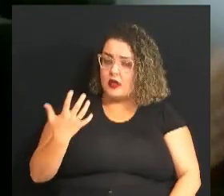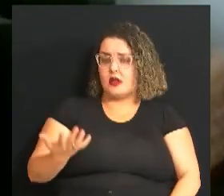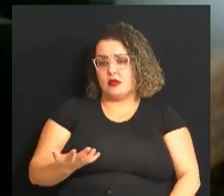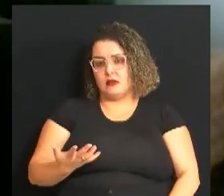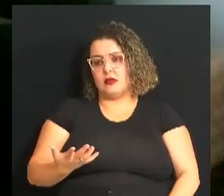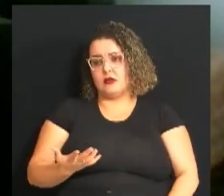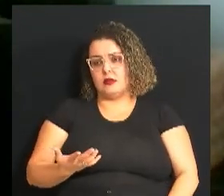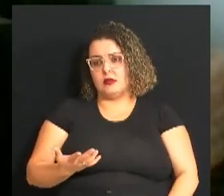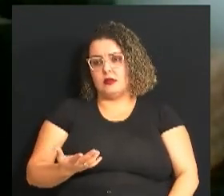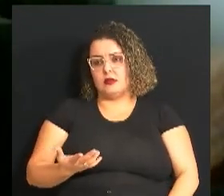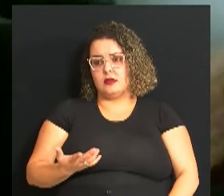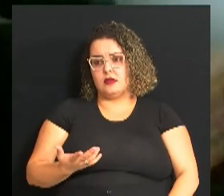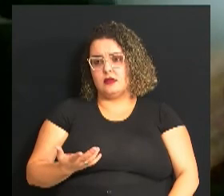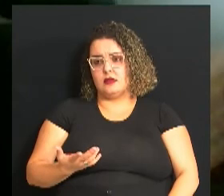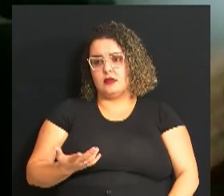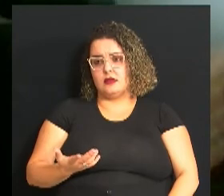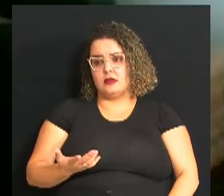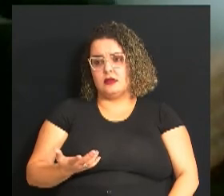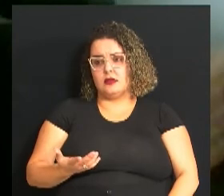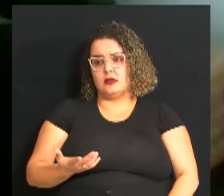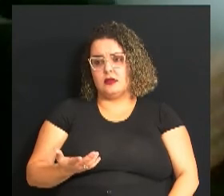Então, essa